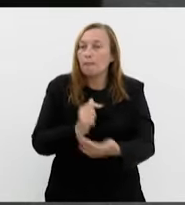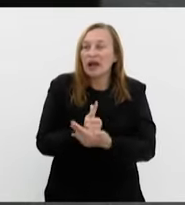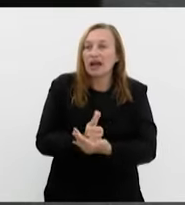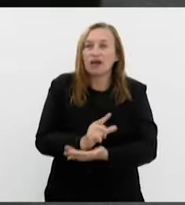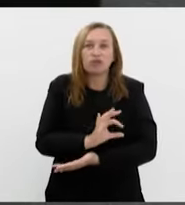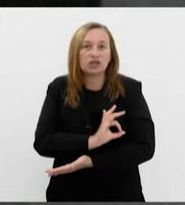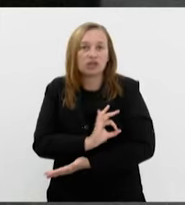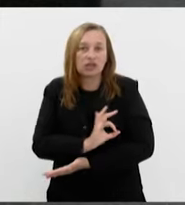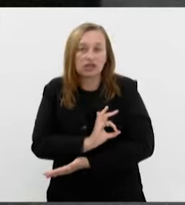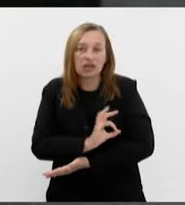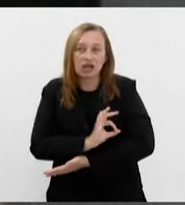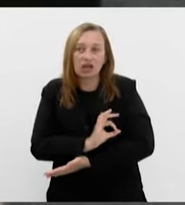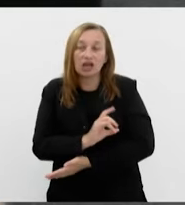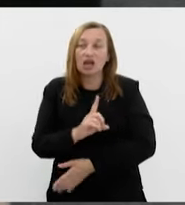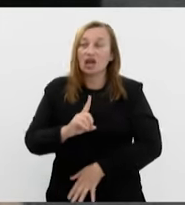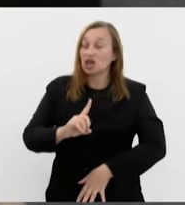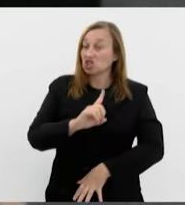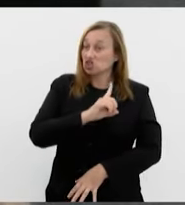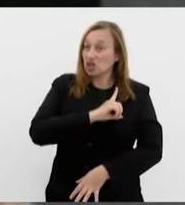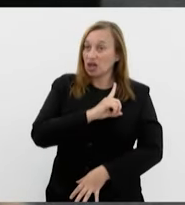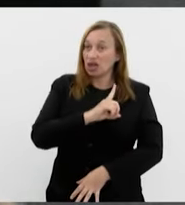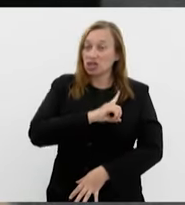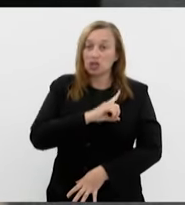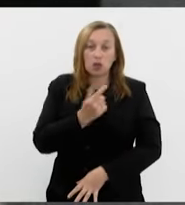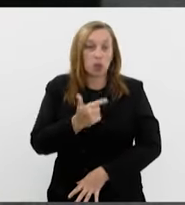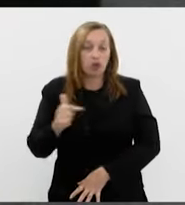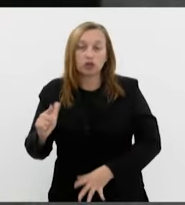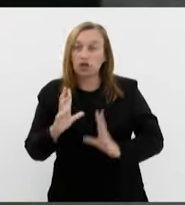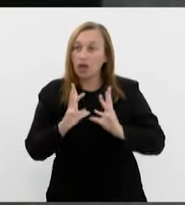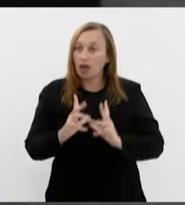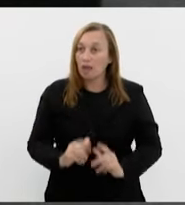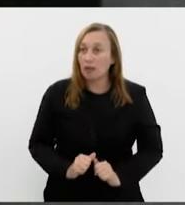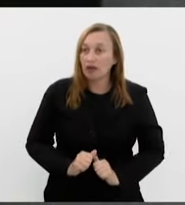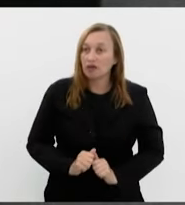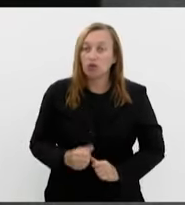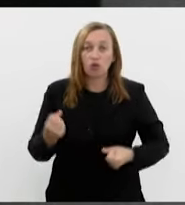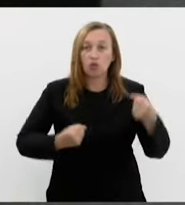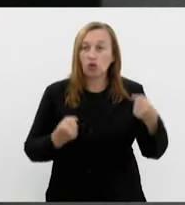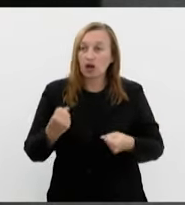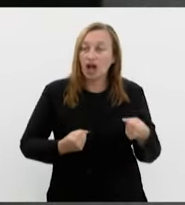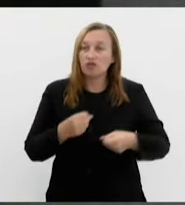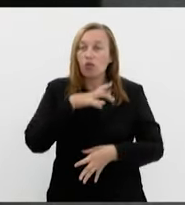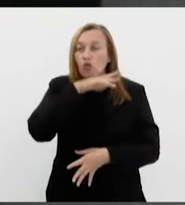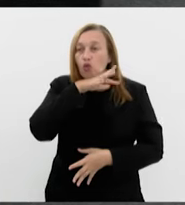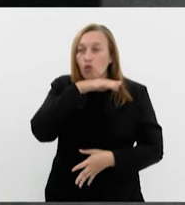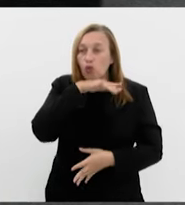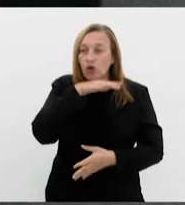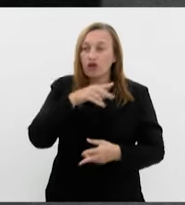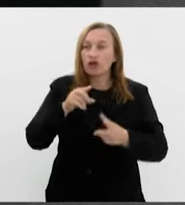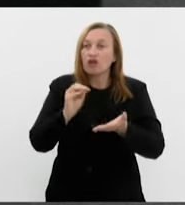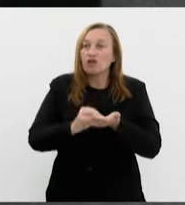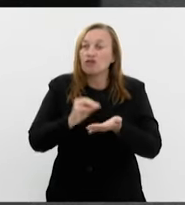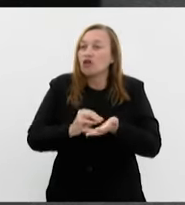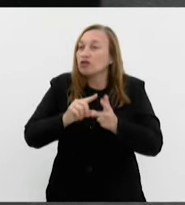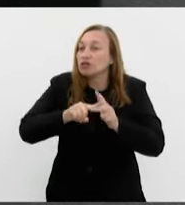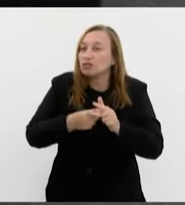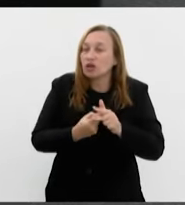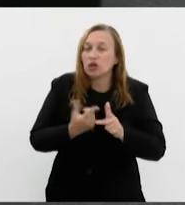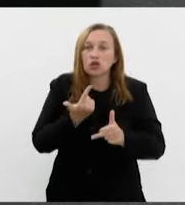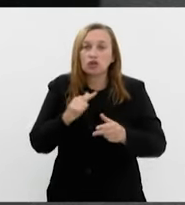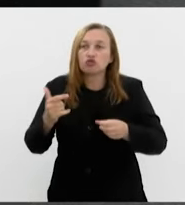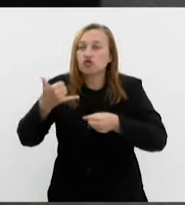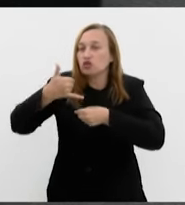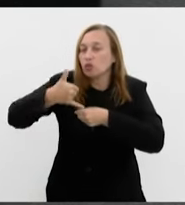policial, as delegacias simplesmente não tinham limpeza, as viaturas não funcionavam por falta de manutenção, não tinha